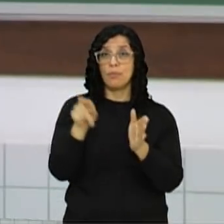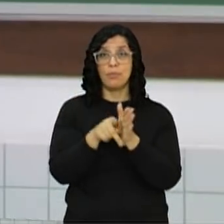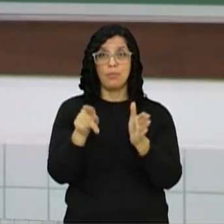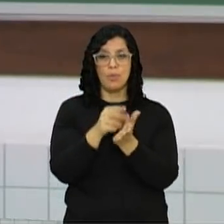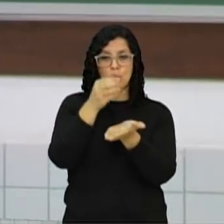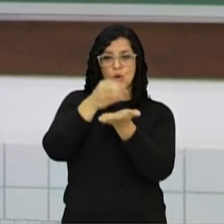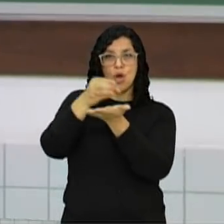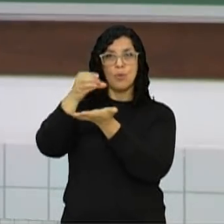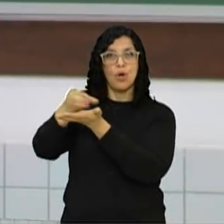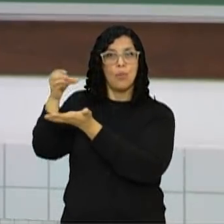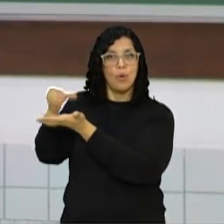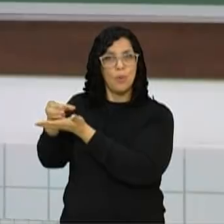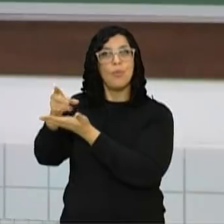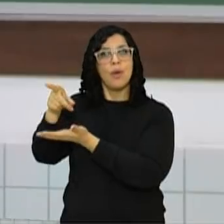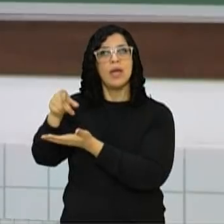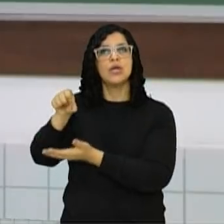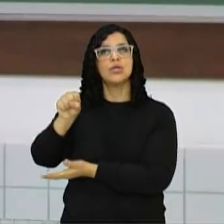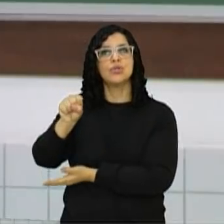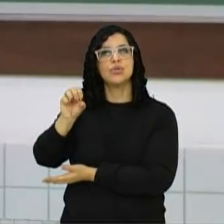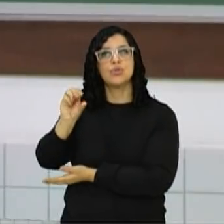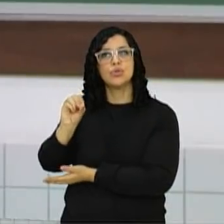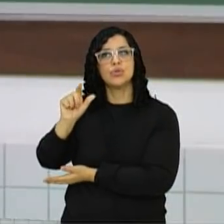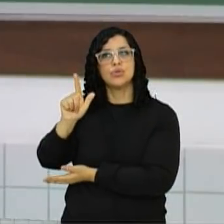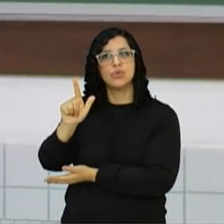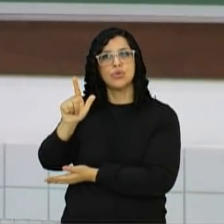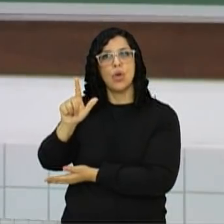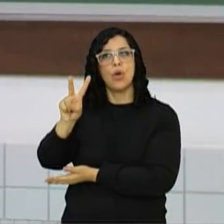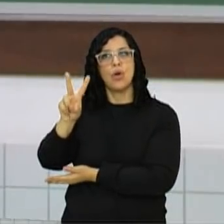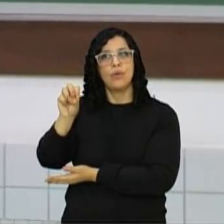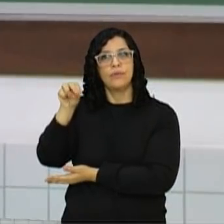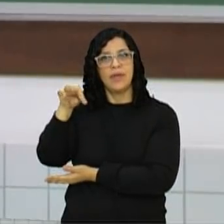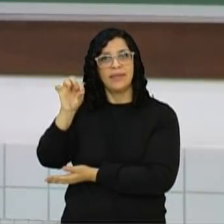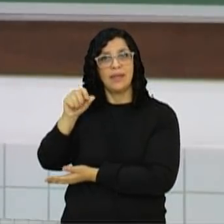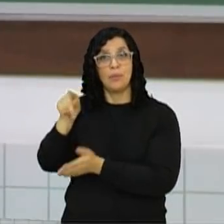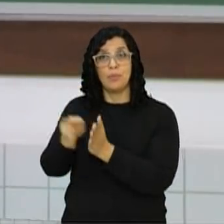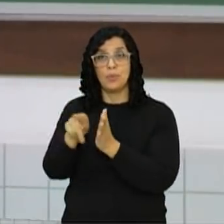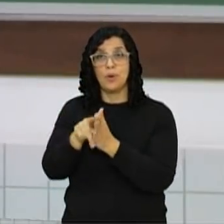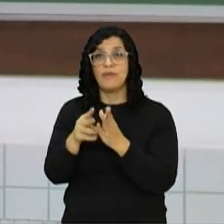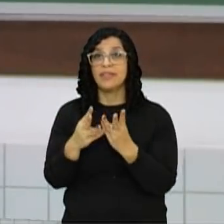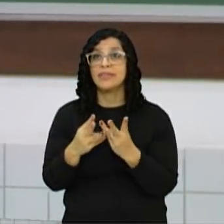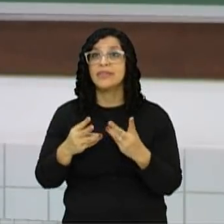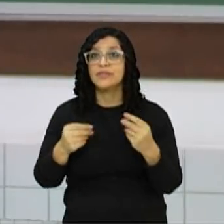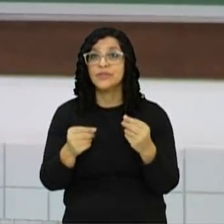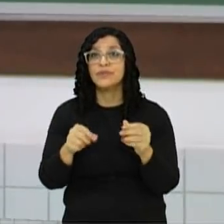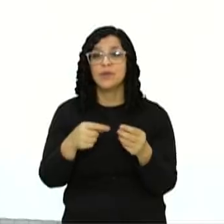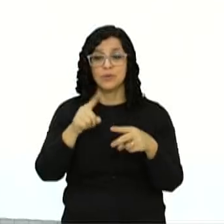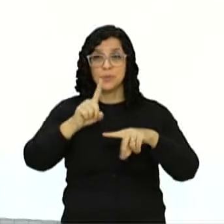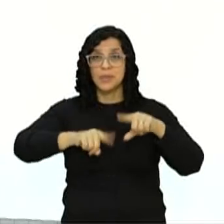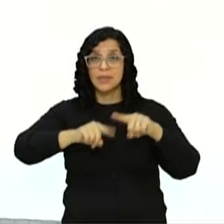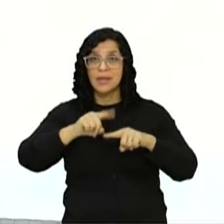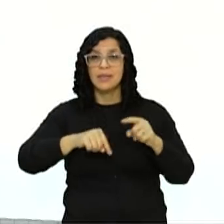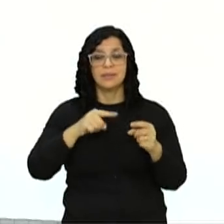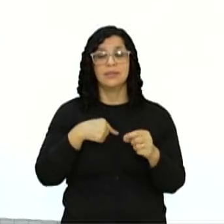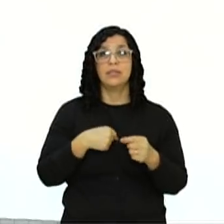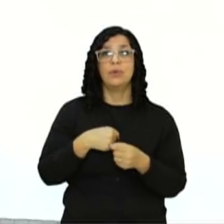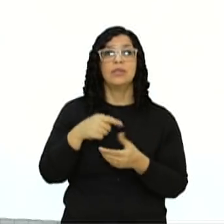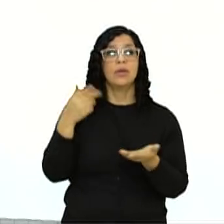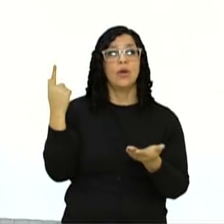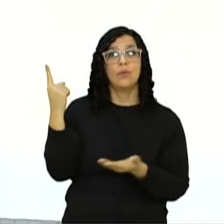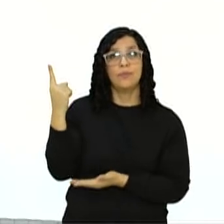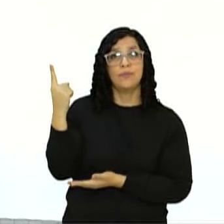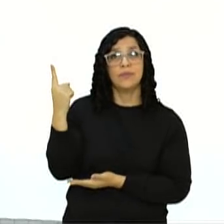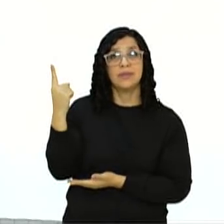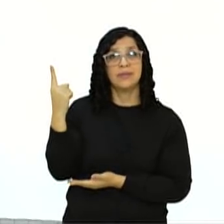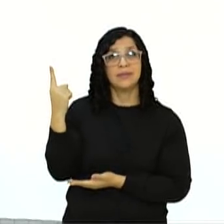becker, são considerados os solventes, porque elas vão dissolver os materiais. Eu